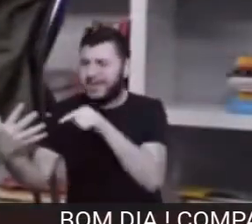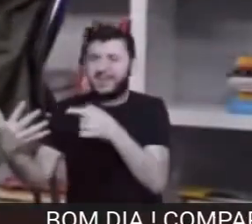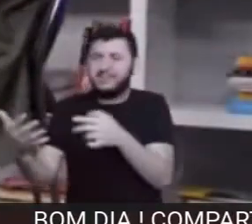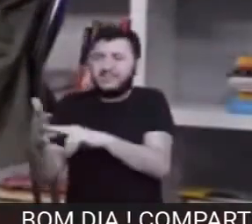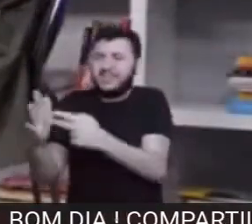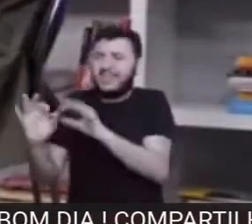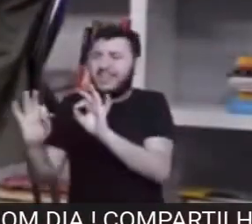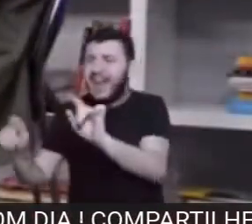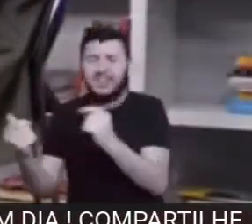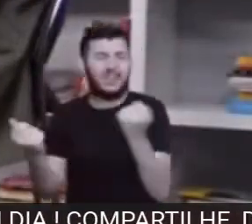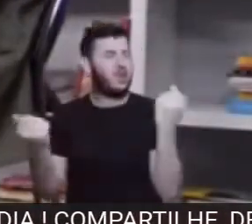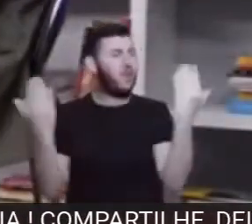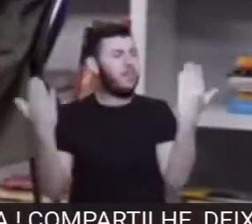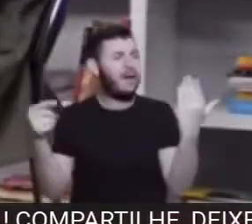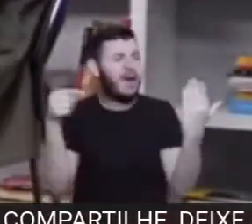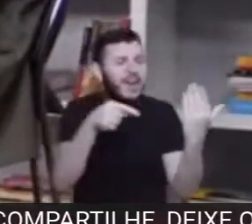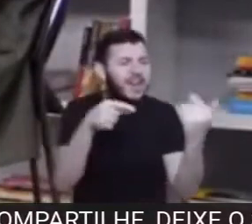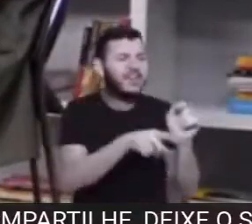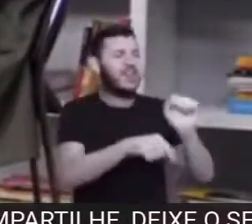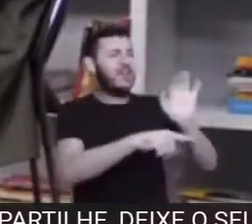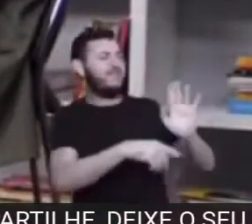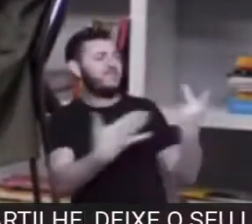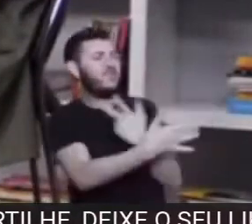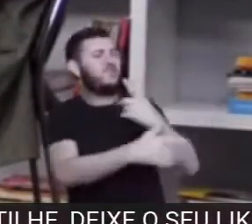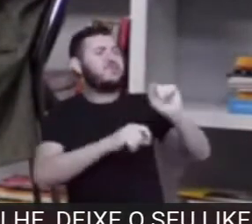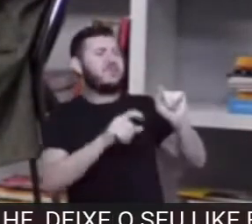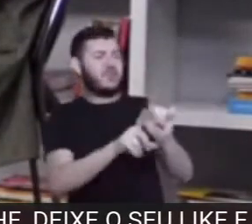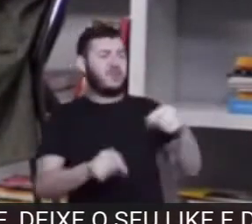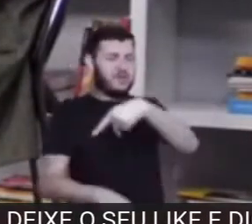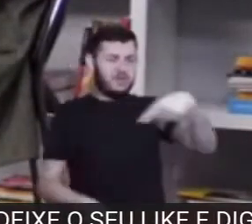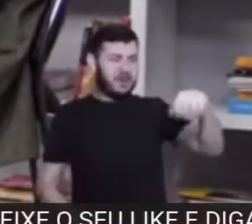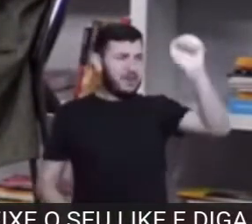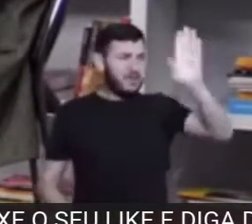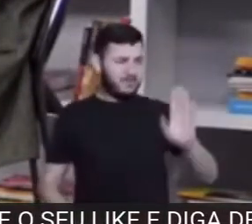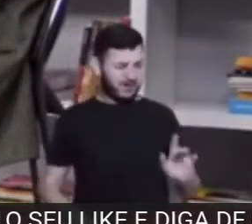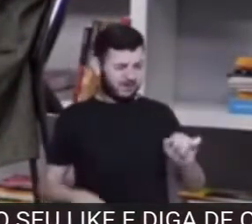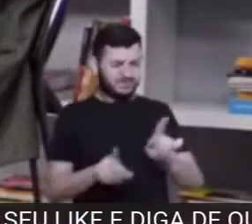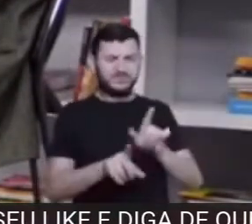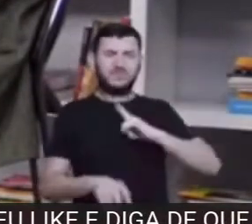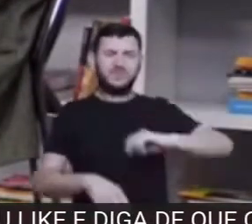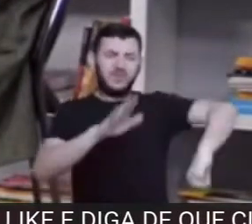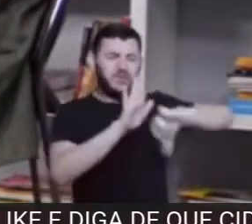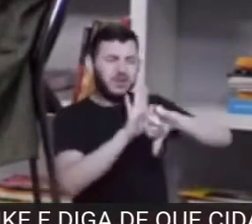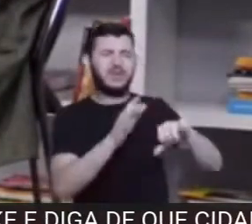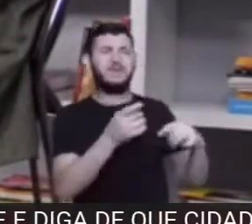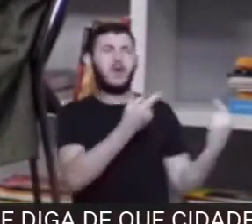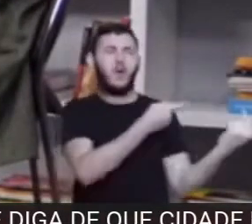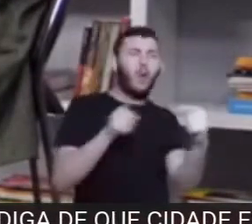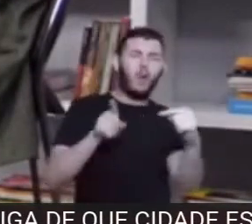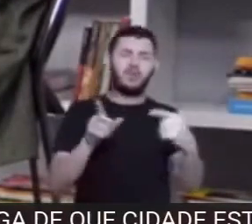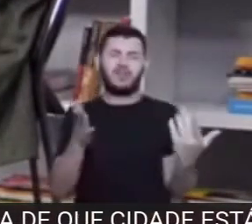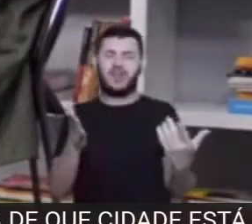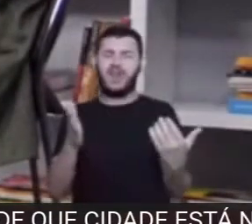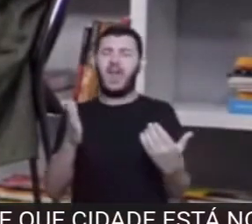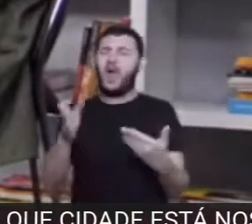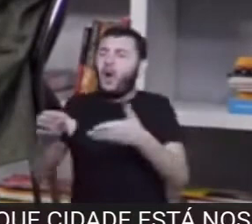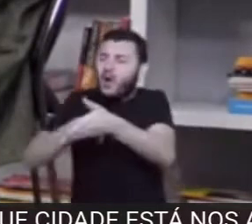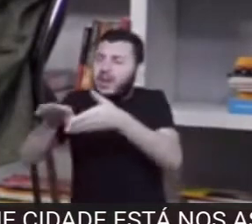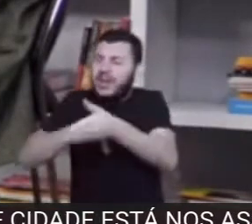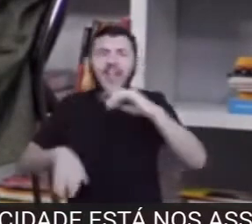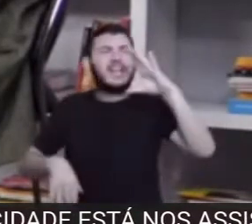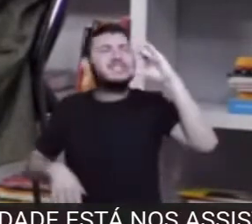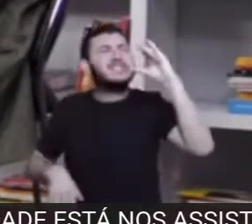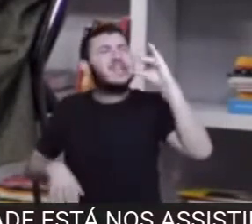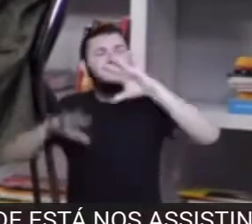de um presidente da República cometendo um crime contra a orientação de toda a ciência do planeta Terra,